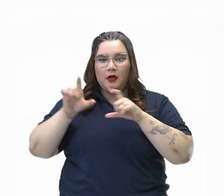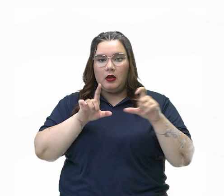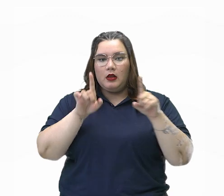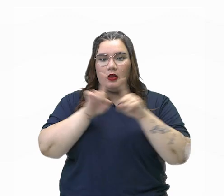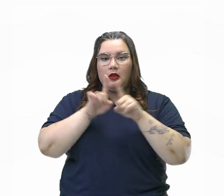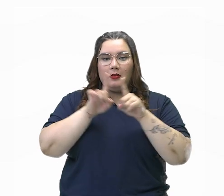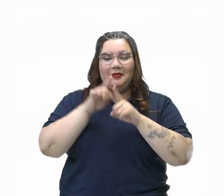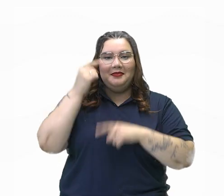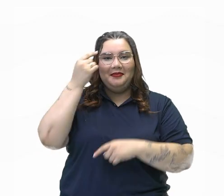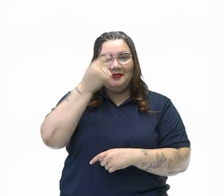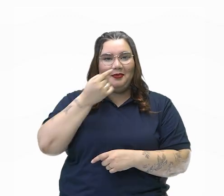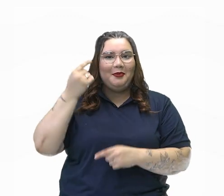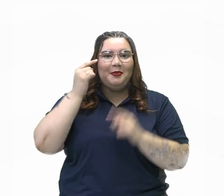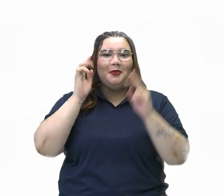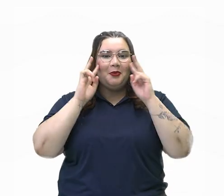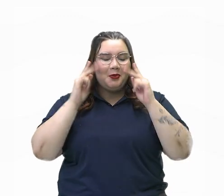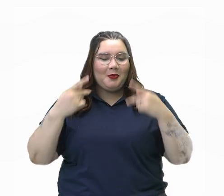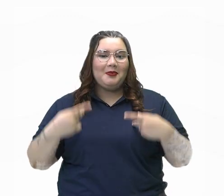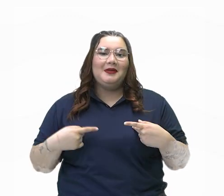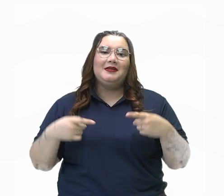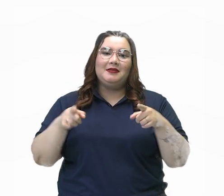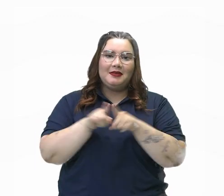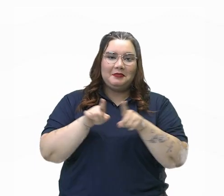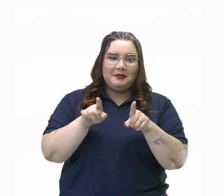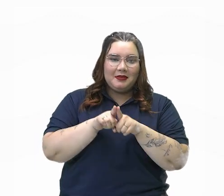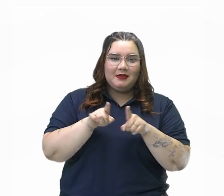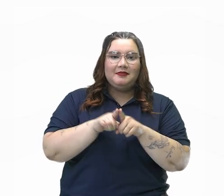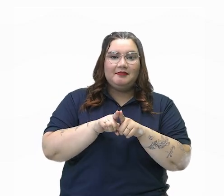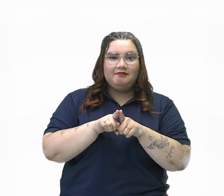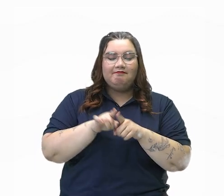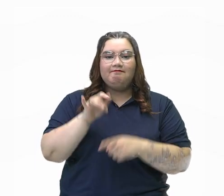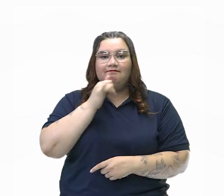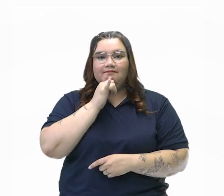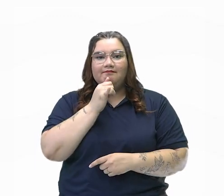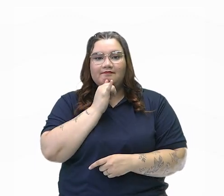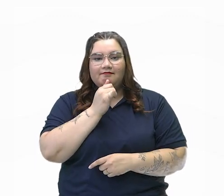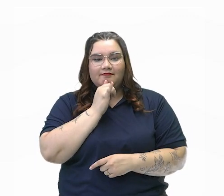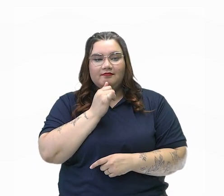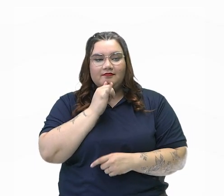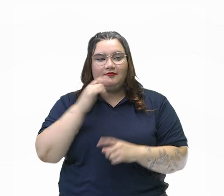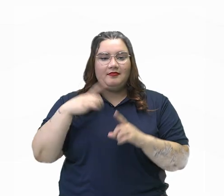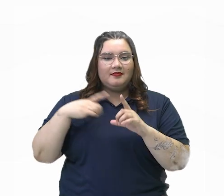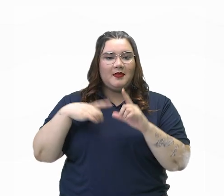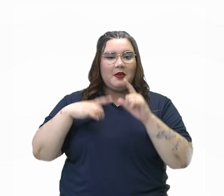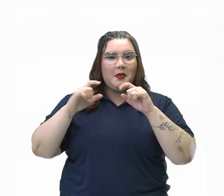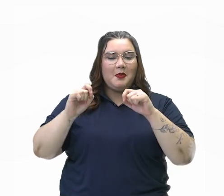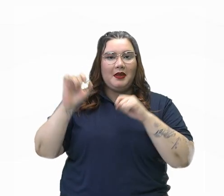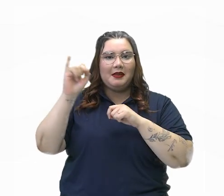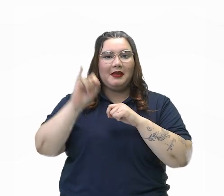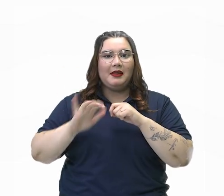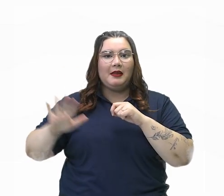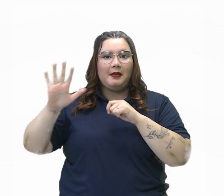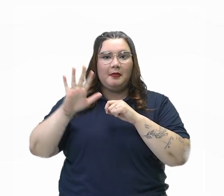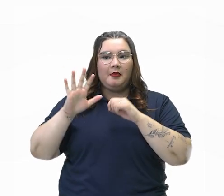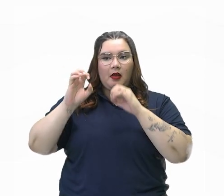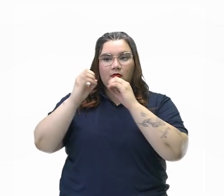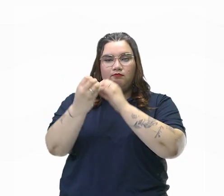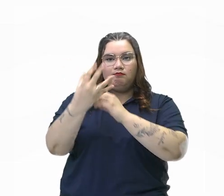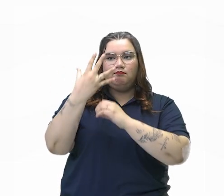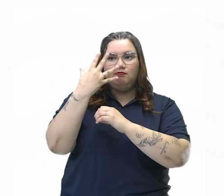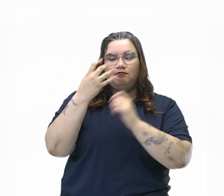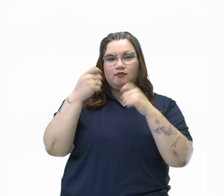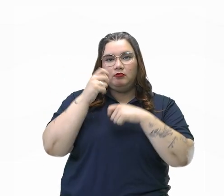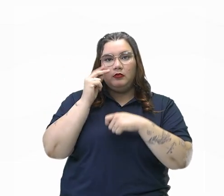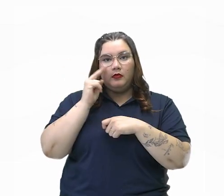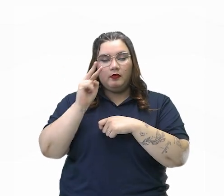olho humano, né? O olho humano, por exemplo, ele projeta a imagem sobre a retina para que o cérebro possa